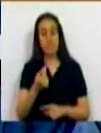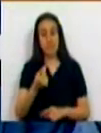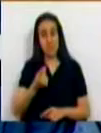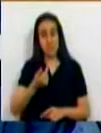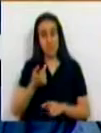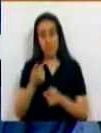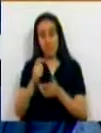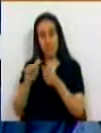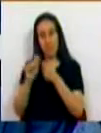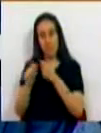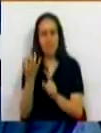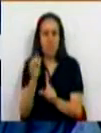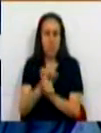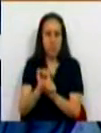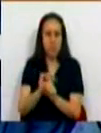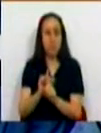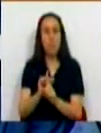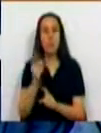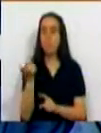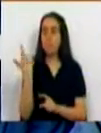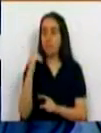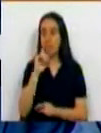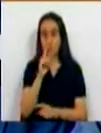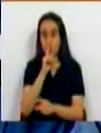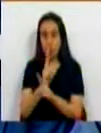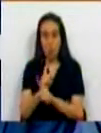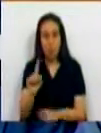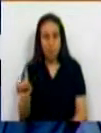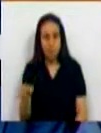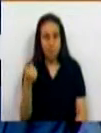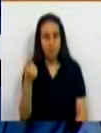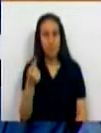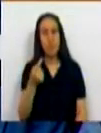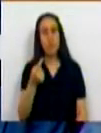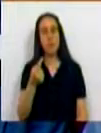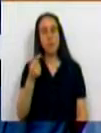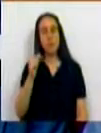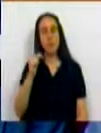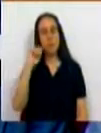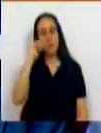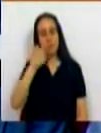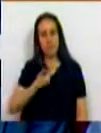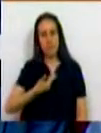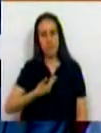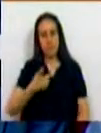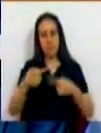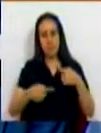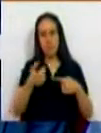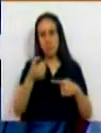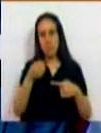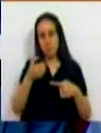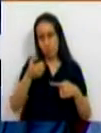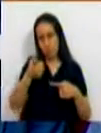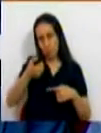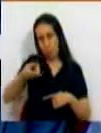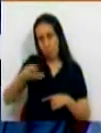sido pagas na mesma data do ano passado, em vez do déficit ter agravado 59 milhões, o déficit teria